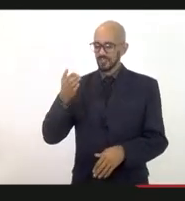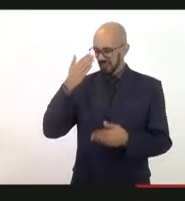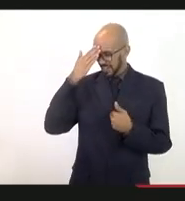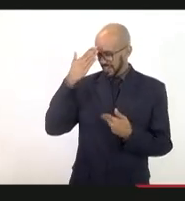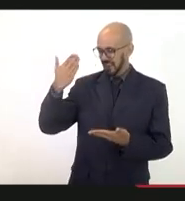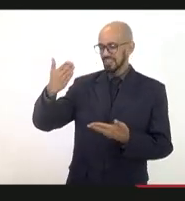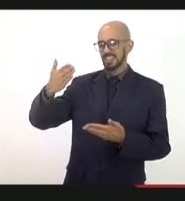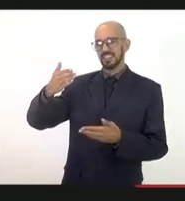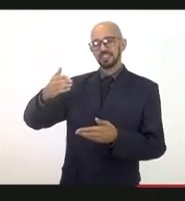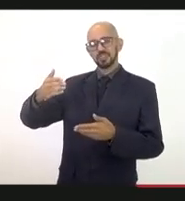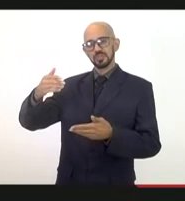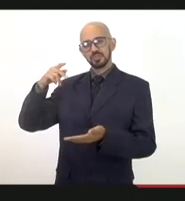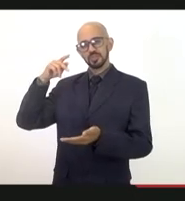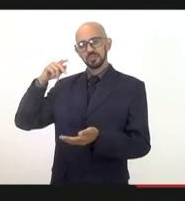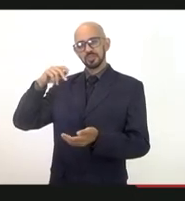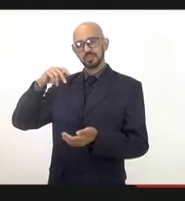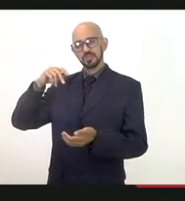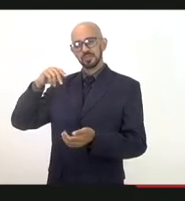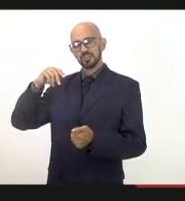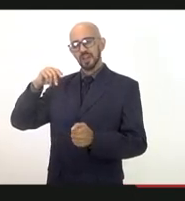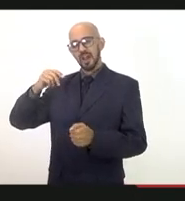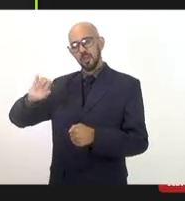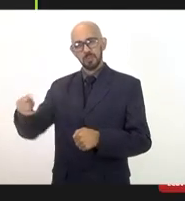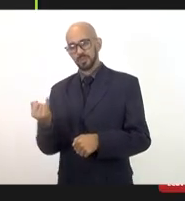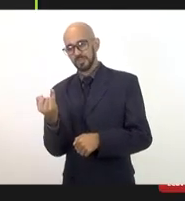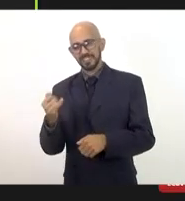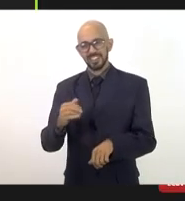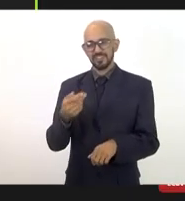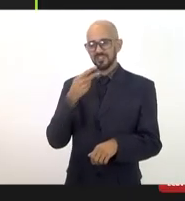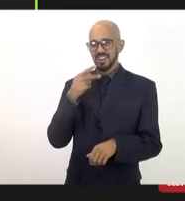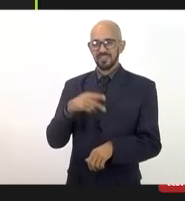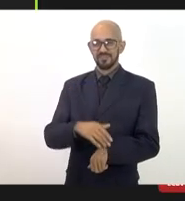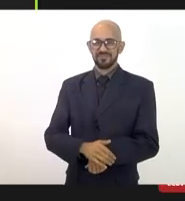agradeço imensamente a oportunidade.